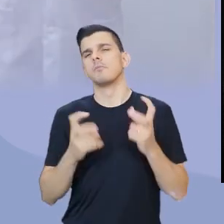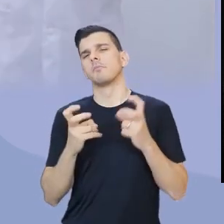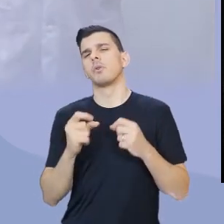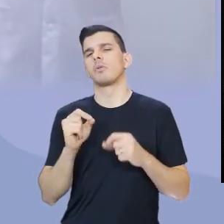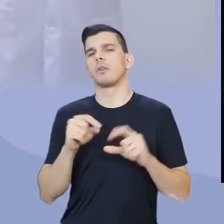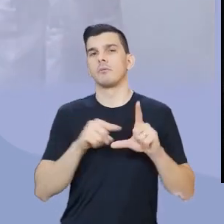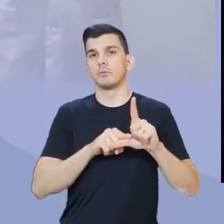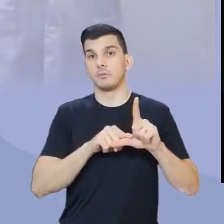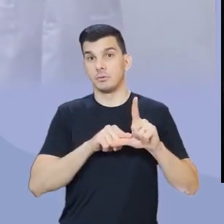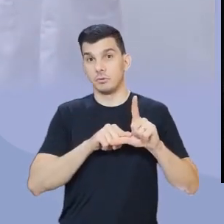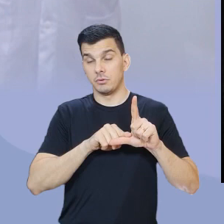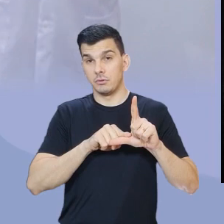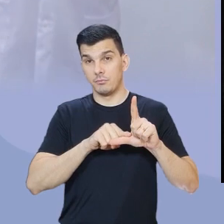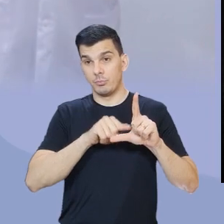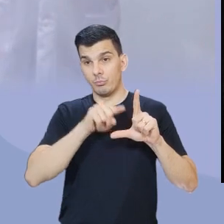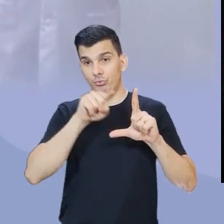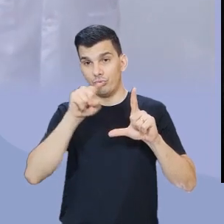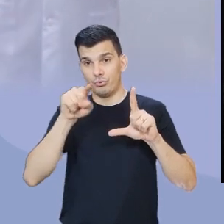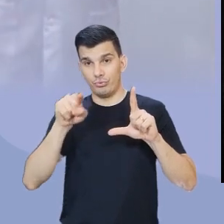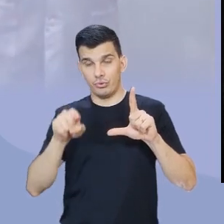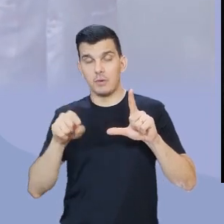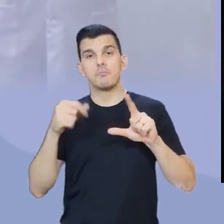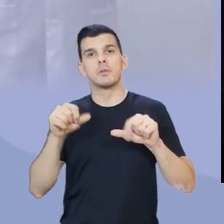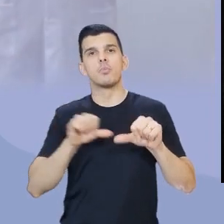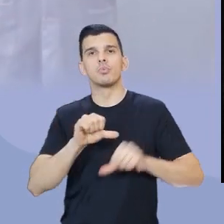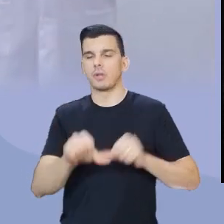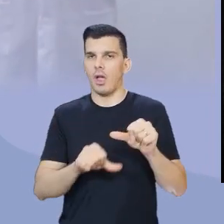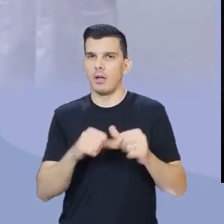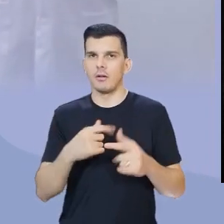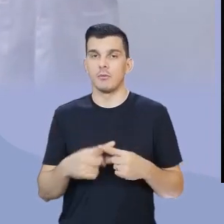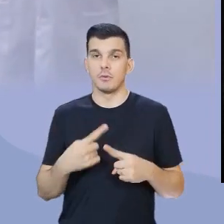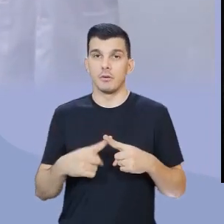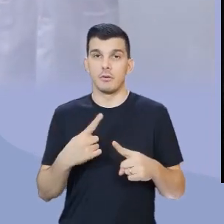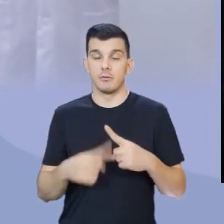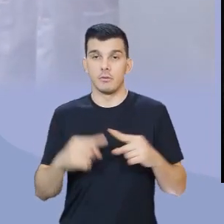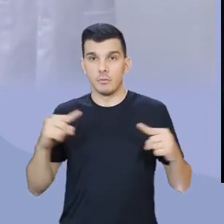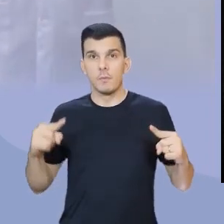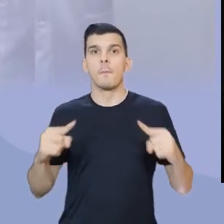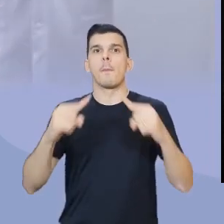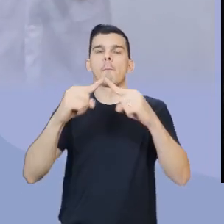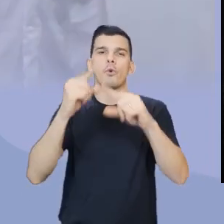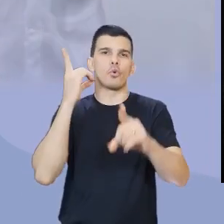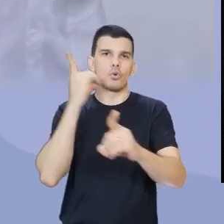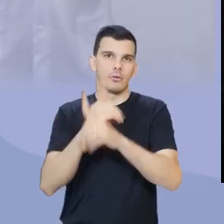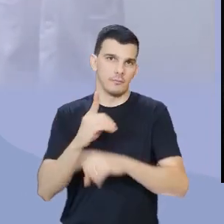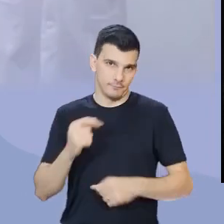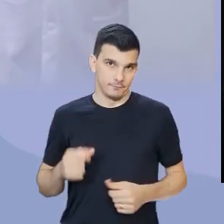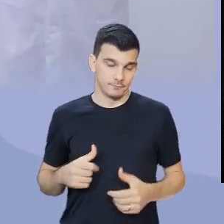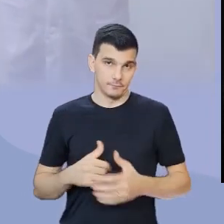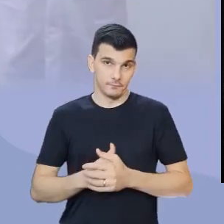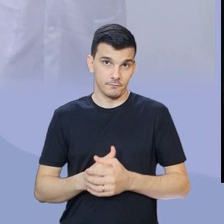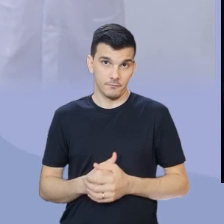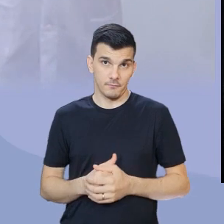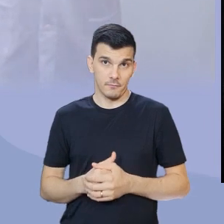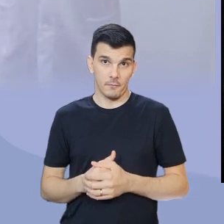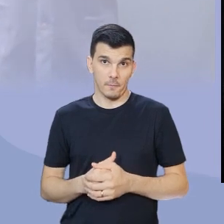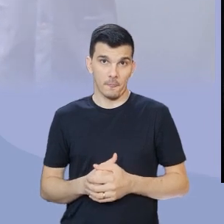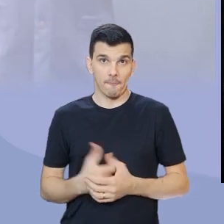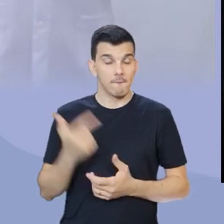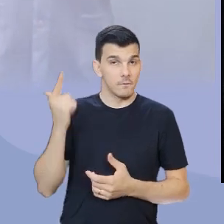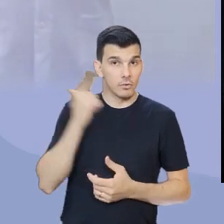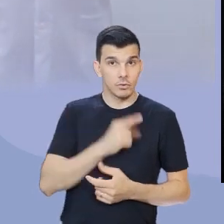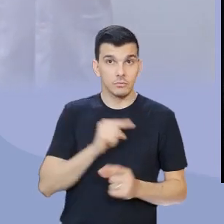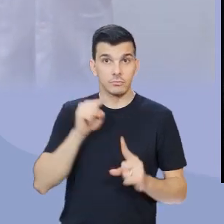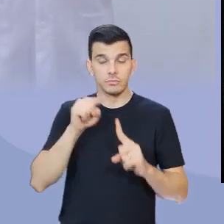que a trajetória do projétil B deveria ser alterada para que o objetivo fosse alcançado. Para alcançar